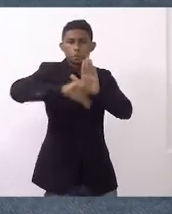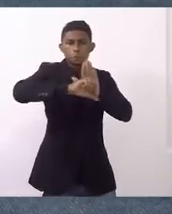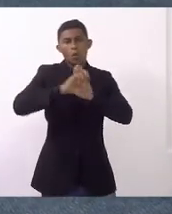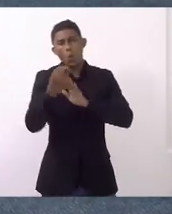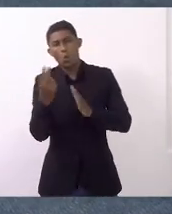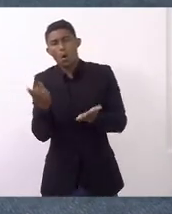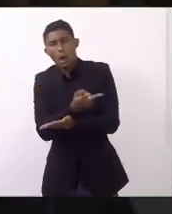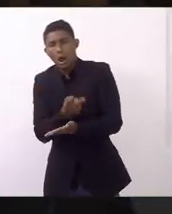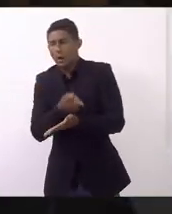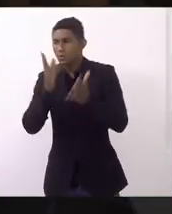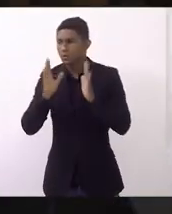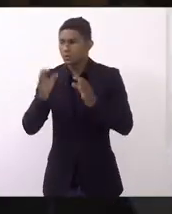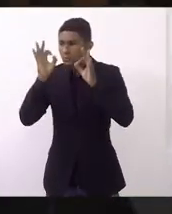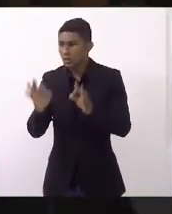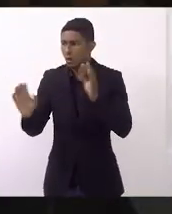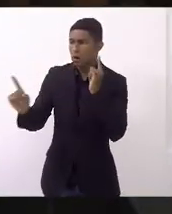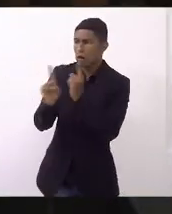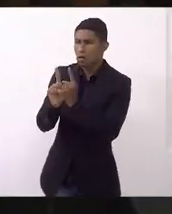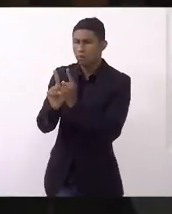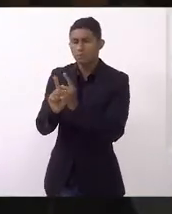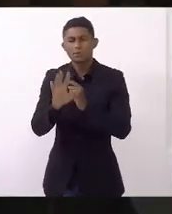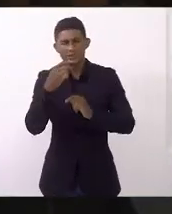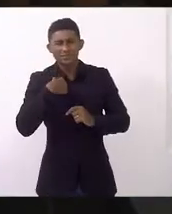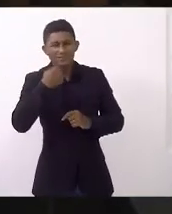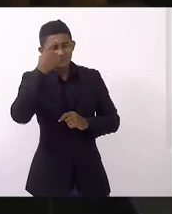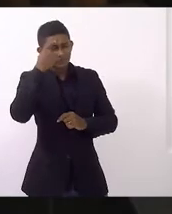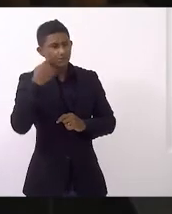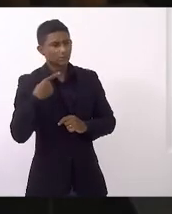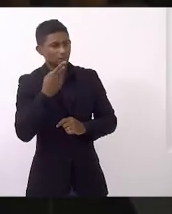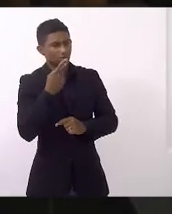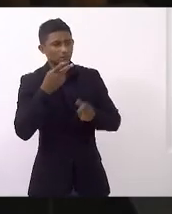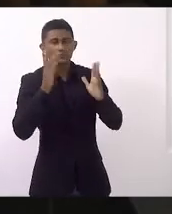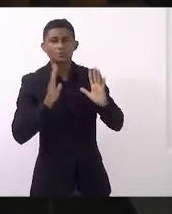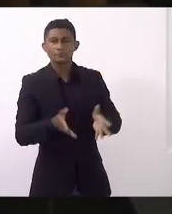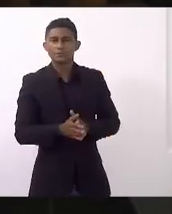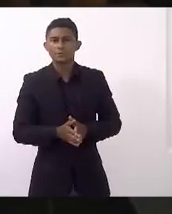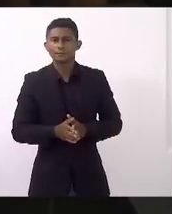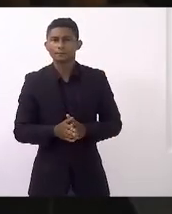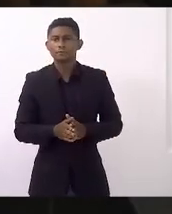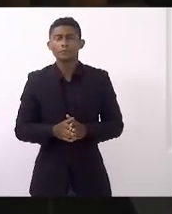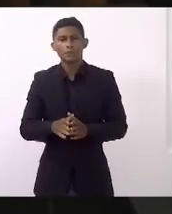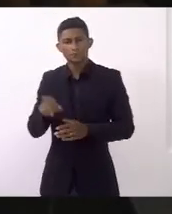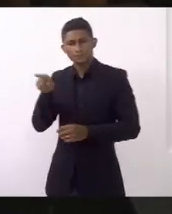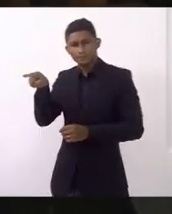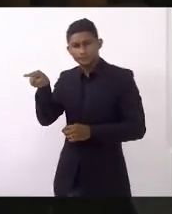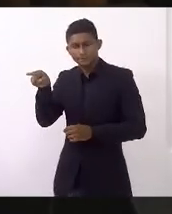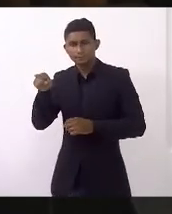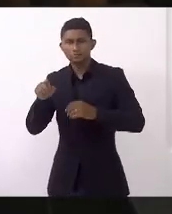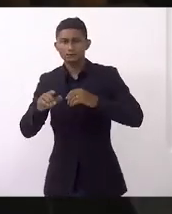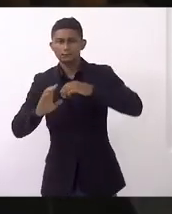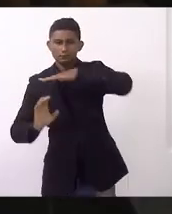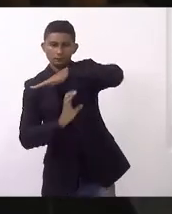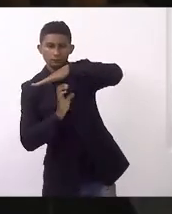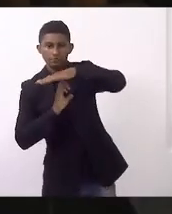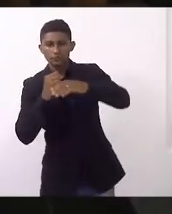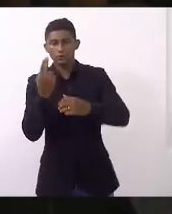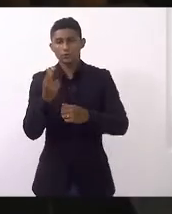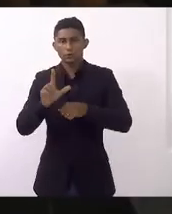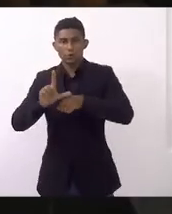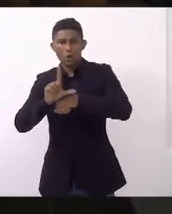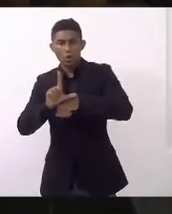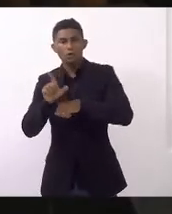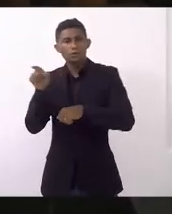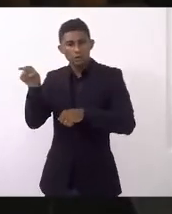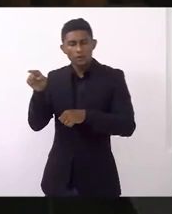autuação, entendeu? Sim, mas como eu disse, deputado Valdec, a simples autuação já é um procedimento extremamente